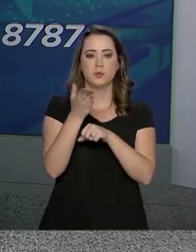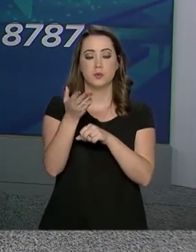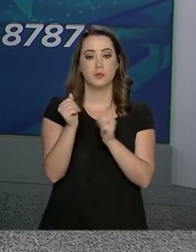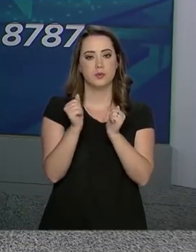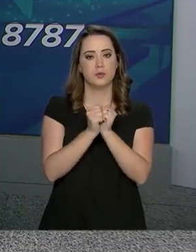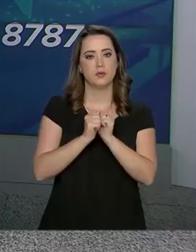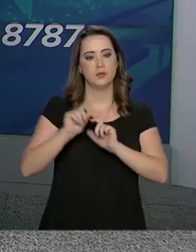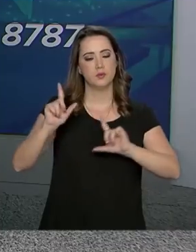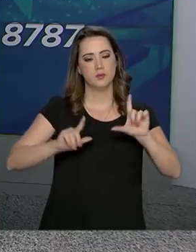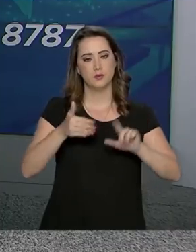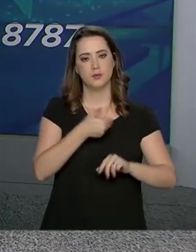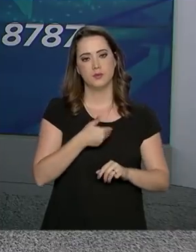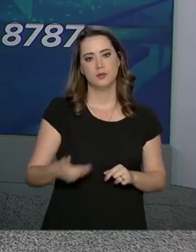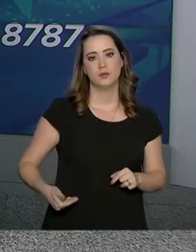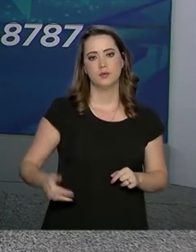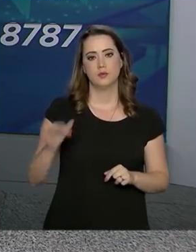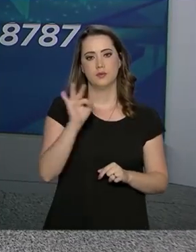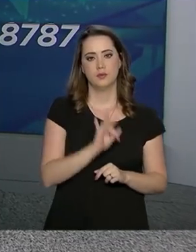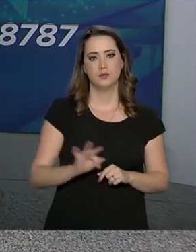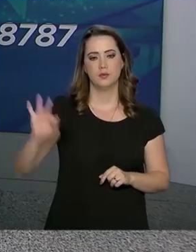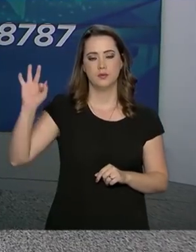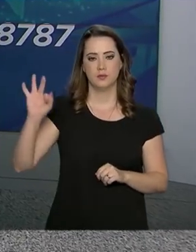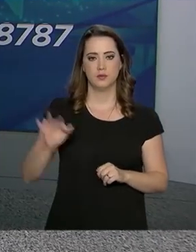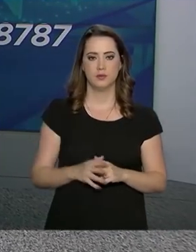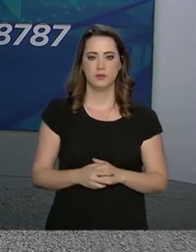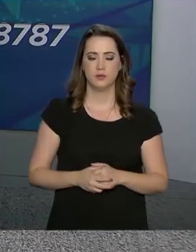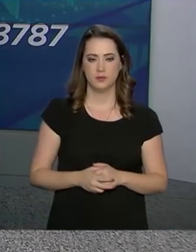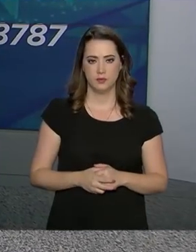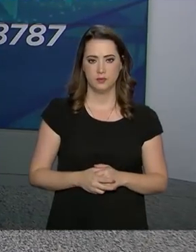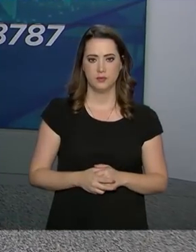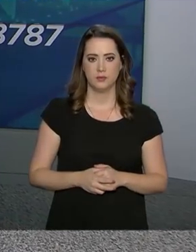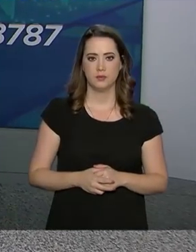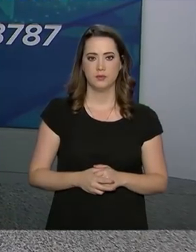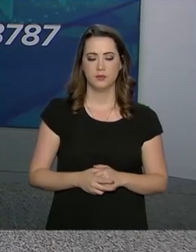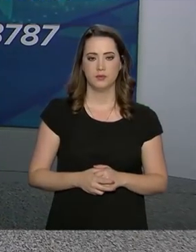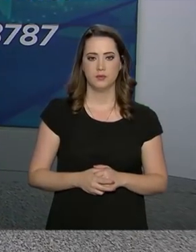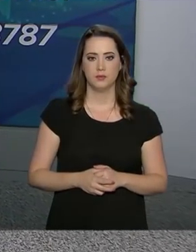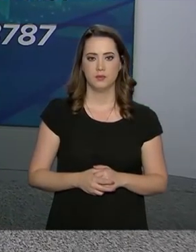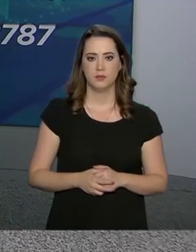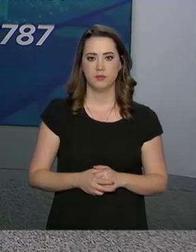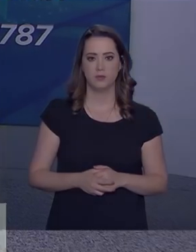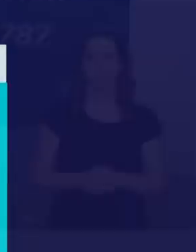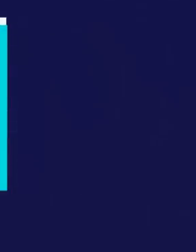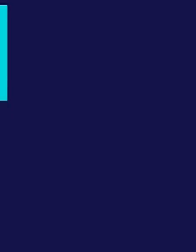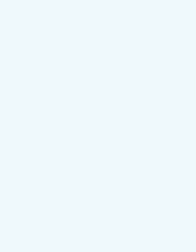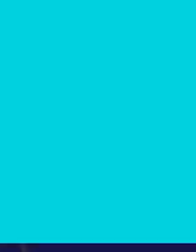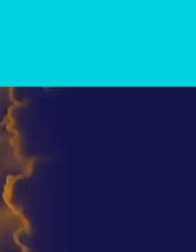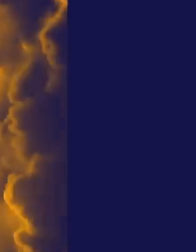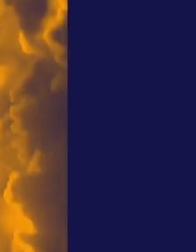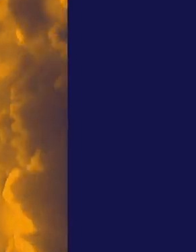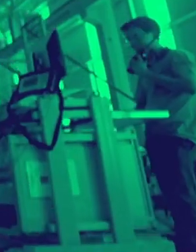boa noite para você e continue com a gente na NBR, a TV do governo federal. E